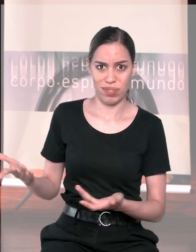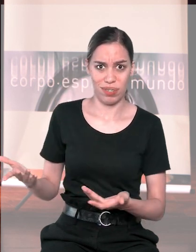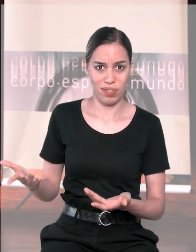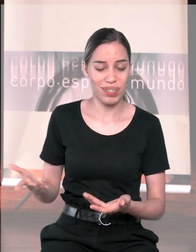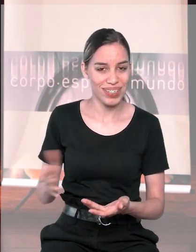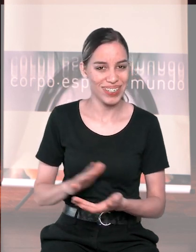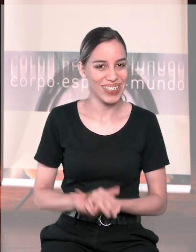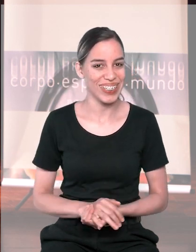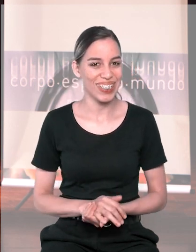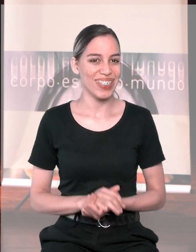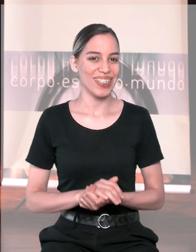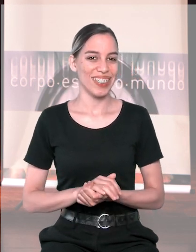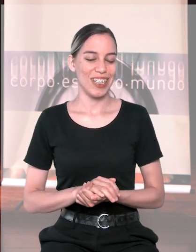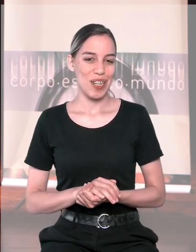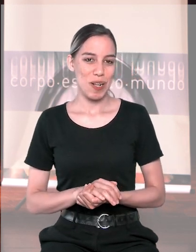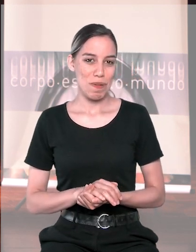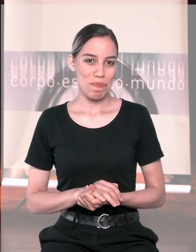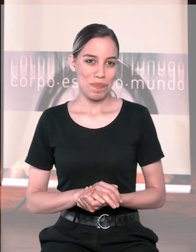palavras.